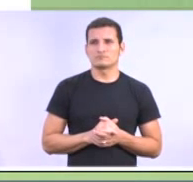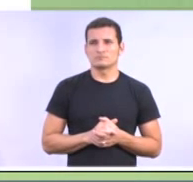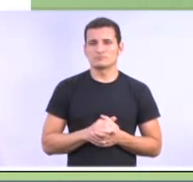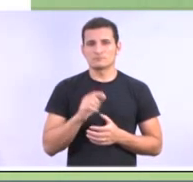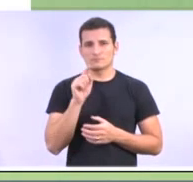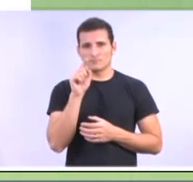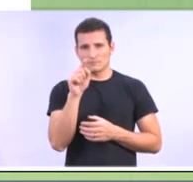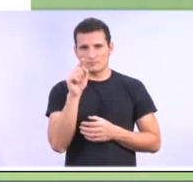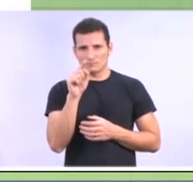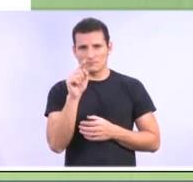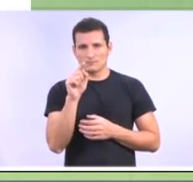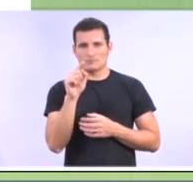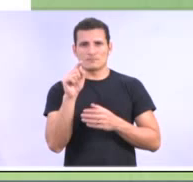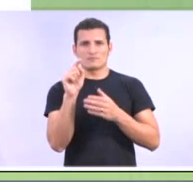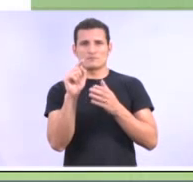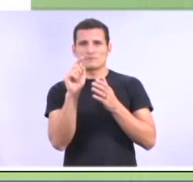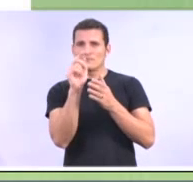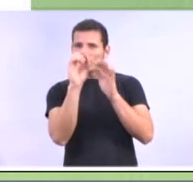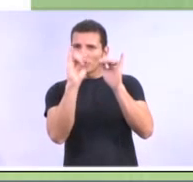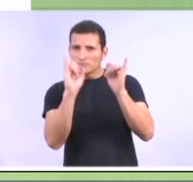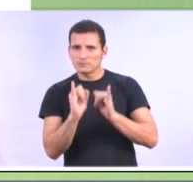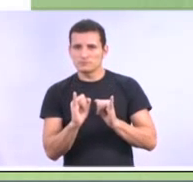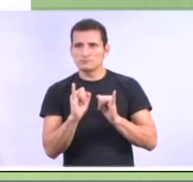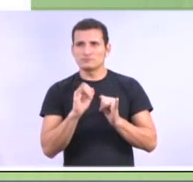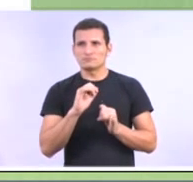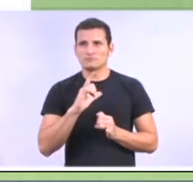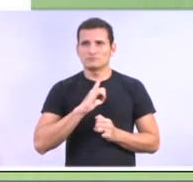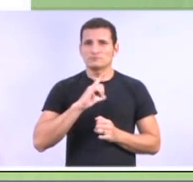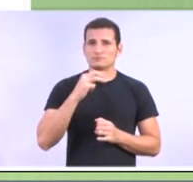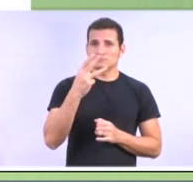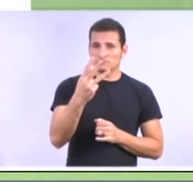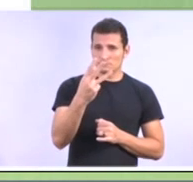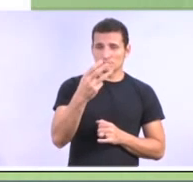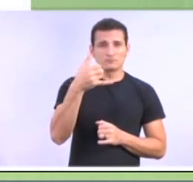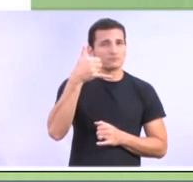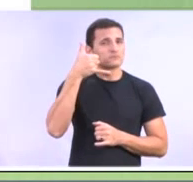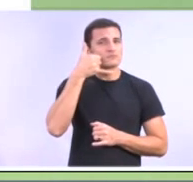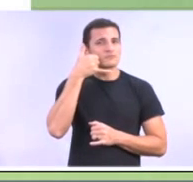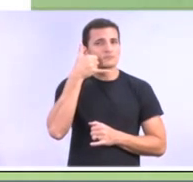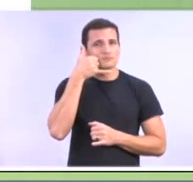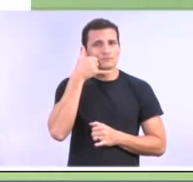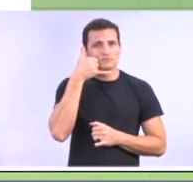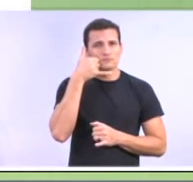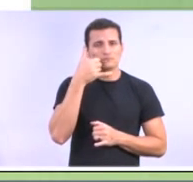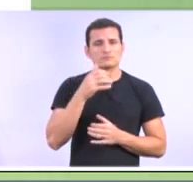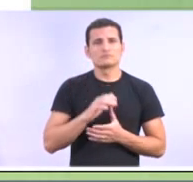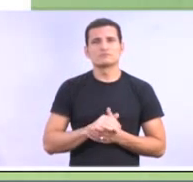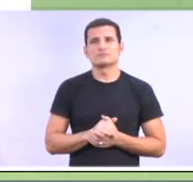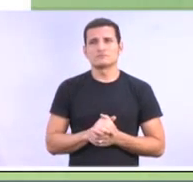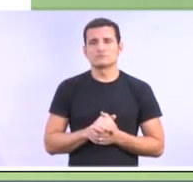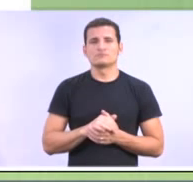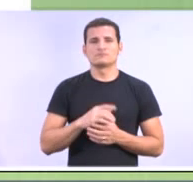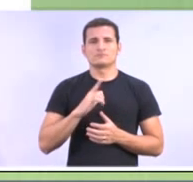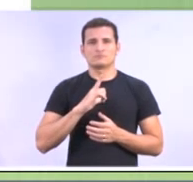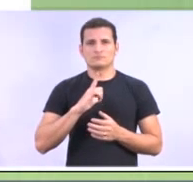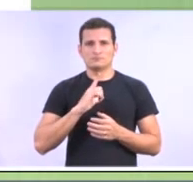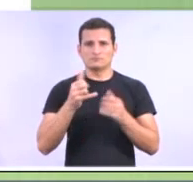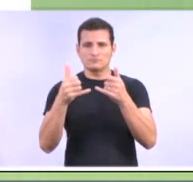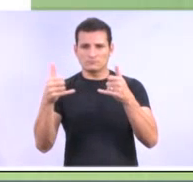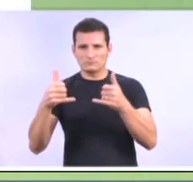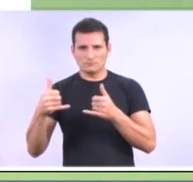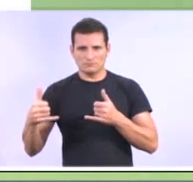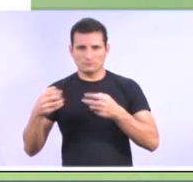desenho com três telefones, né? Como estão conectados na rede de telefonia